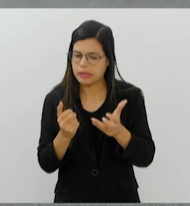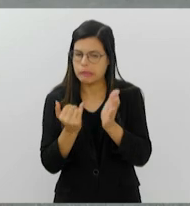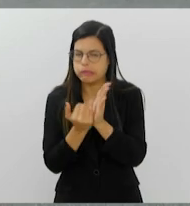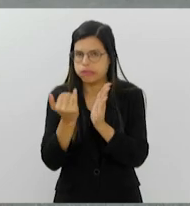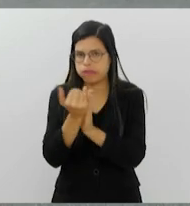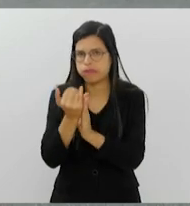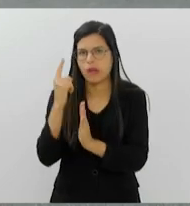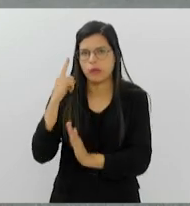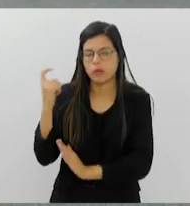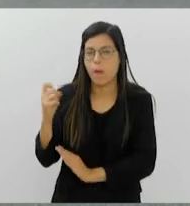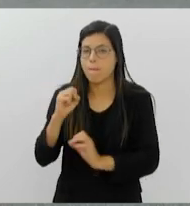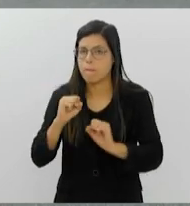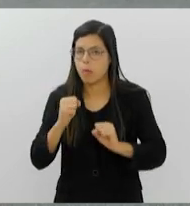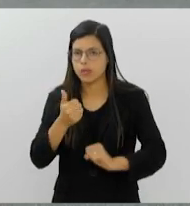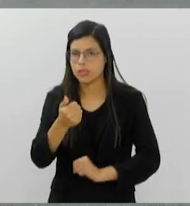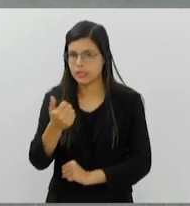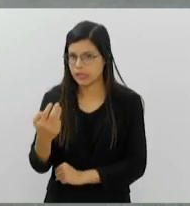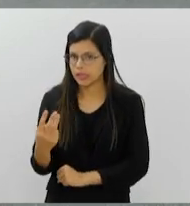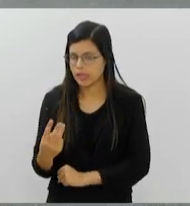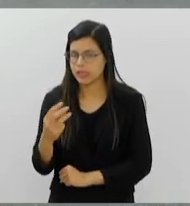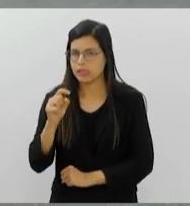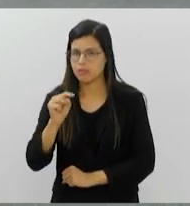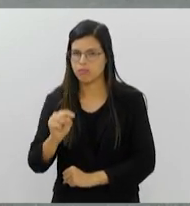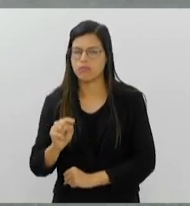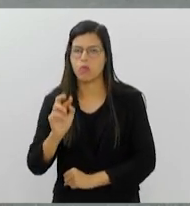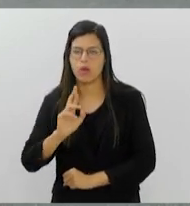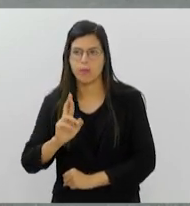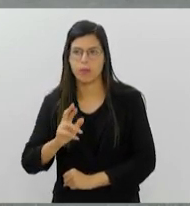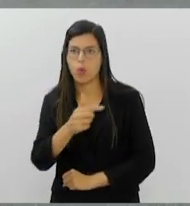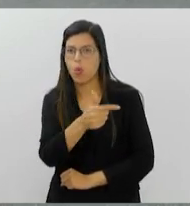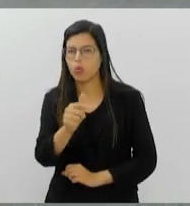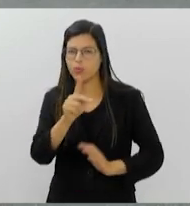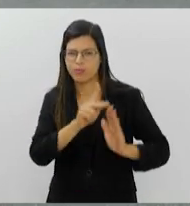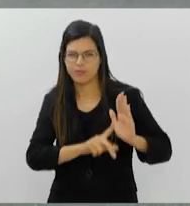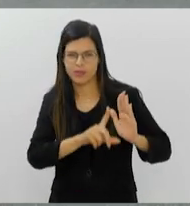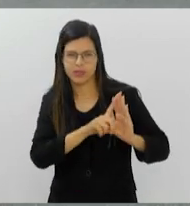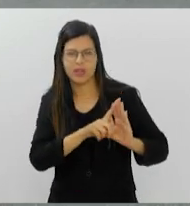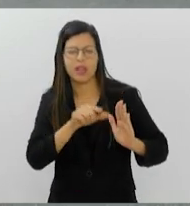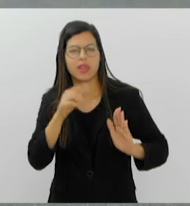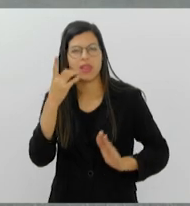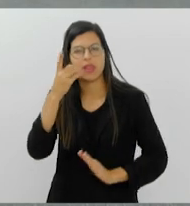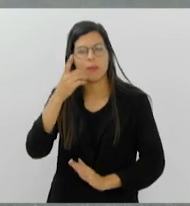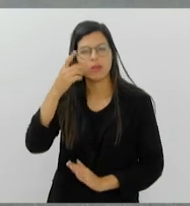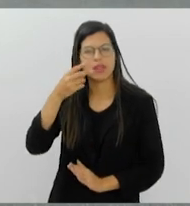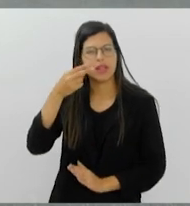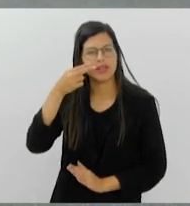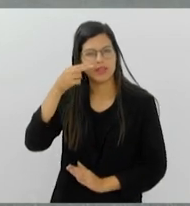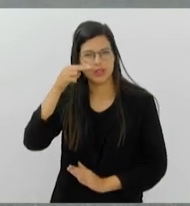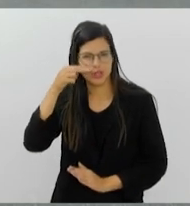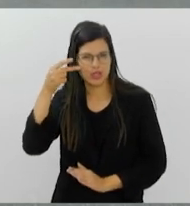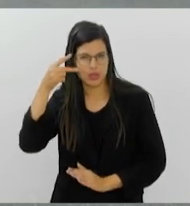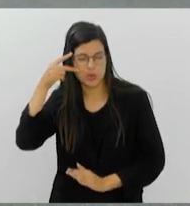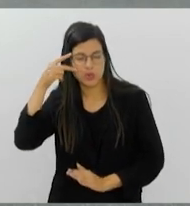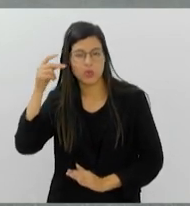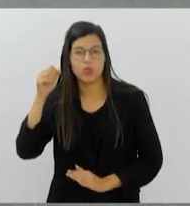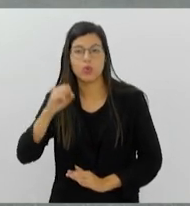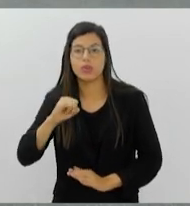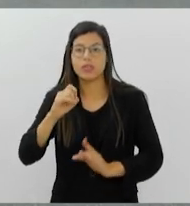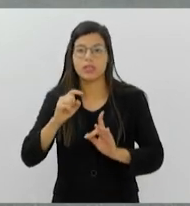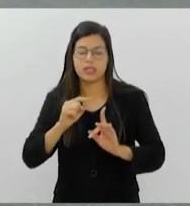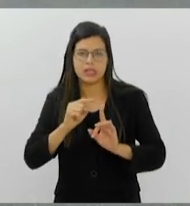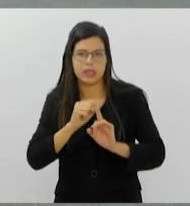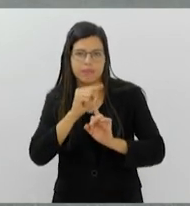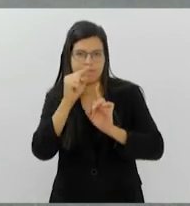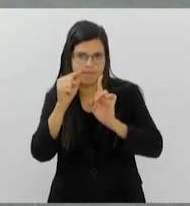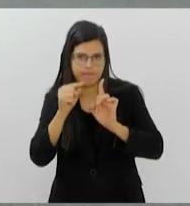a R$ 13 mil. Outro projeto na pauta também é o da deputada Tia Ju, para que as gestantes que tenham perdido seu bebê por